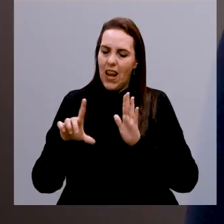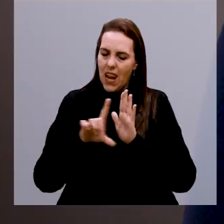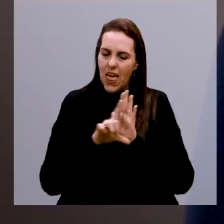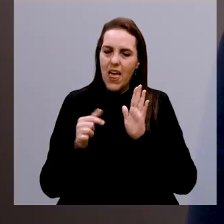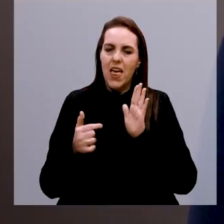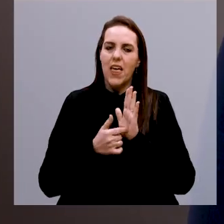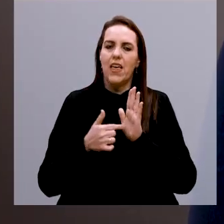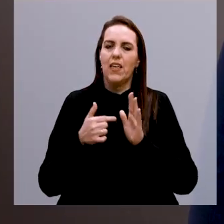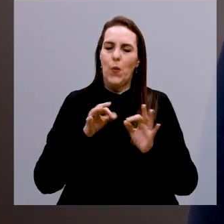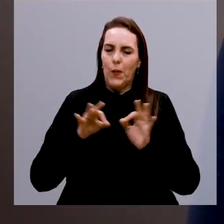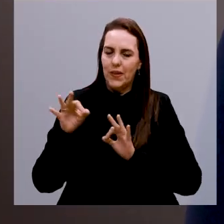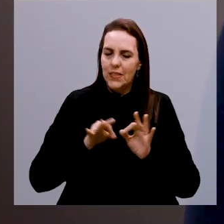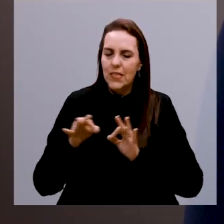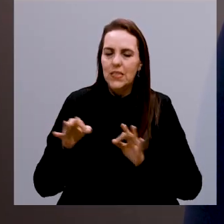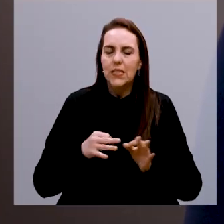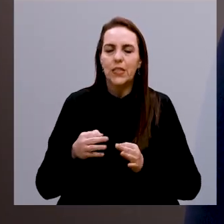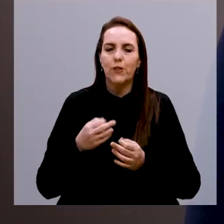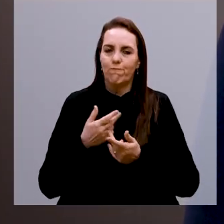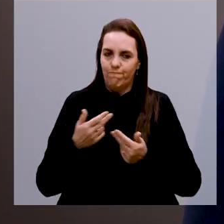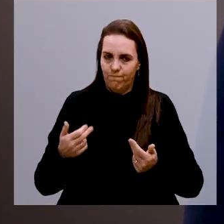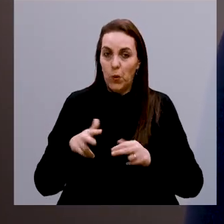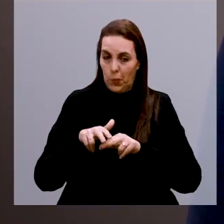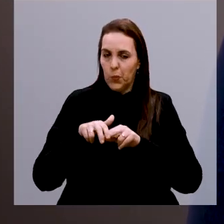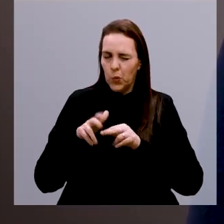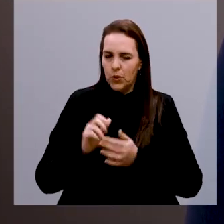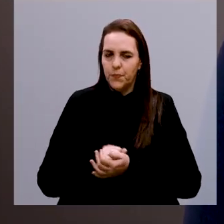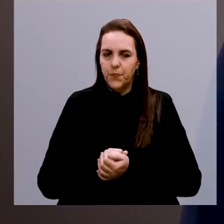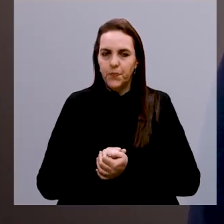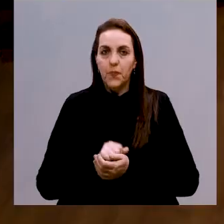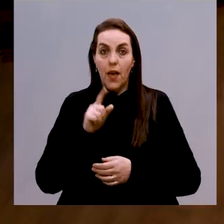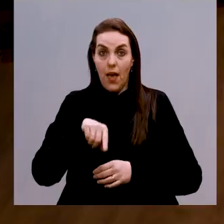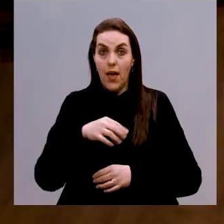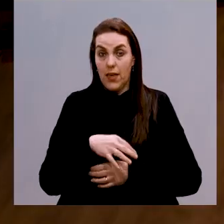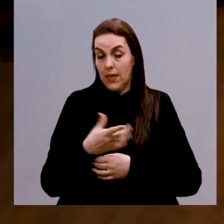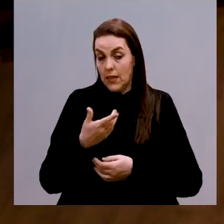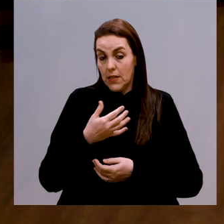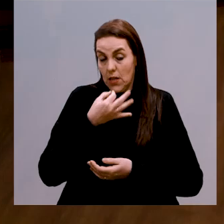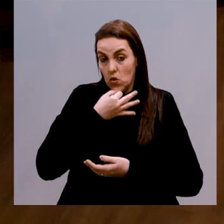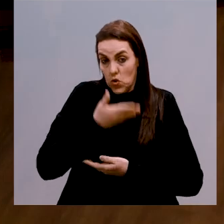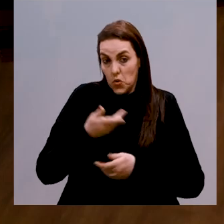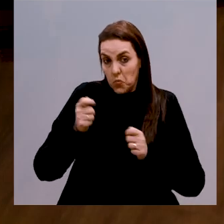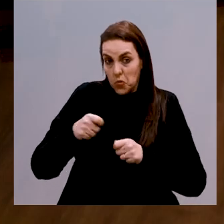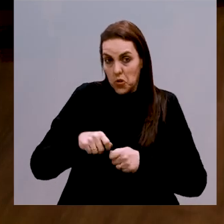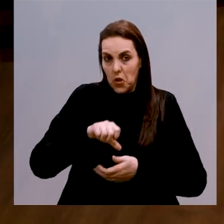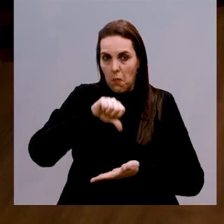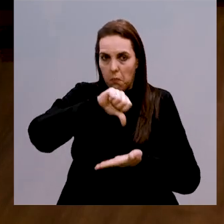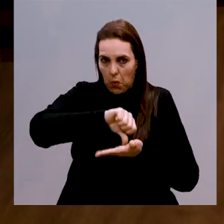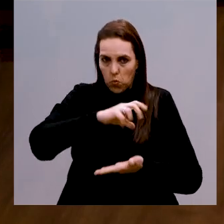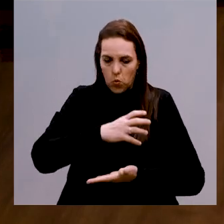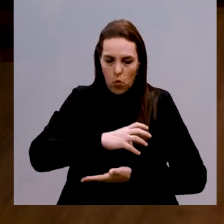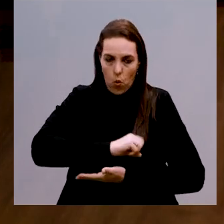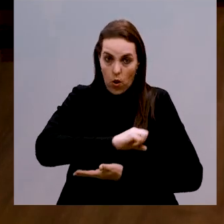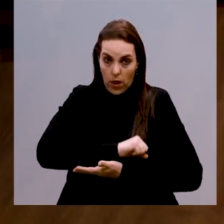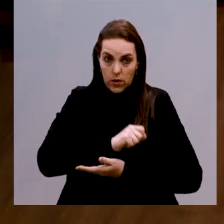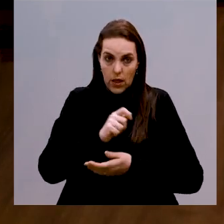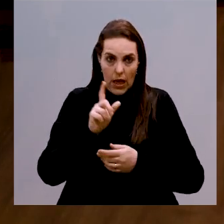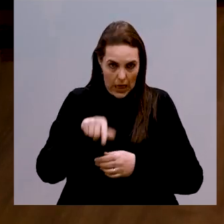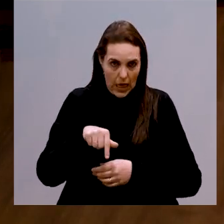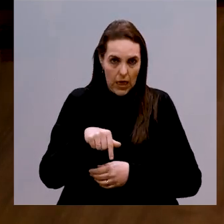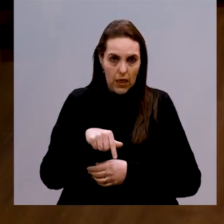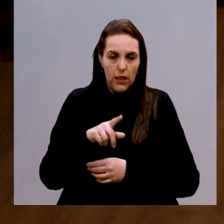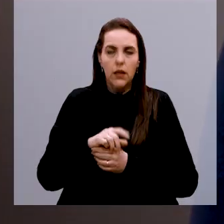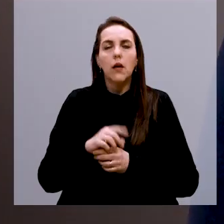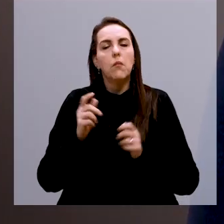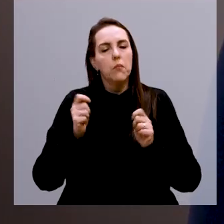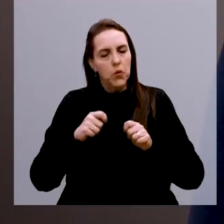de legislação, organização, enfim, aí por isso. Então, na cidade a gente poderia ter pontos de coleta, que seria o banco daí do leite